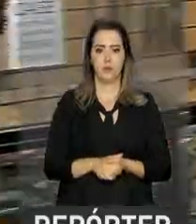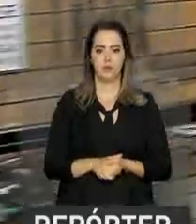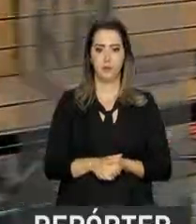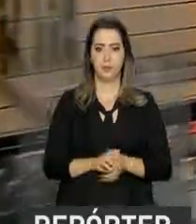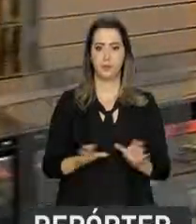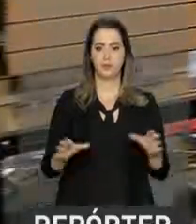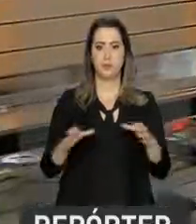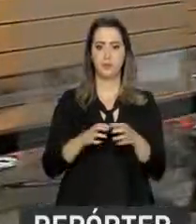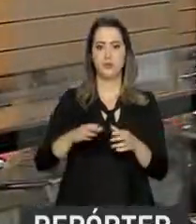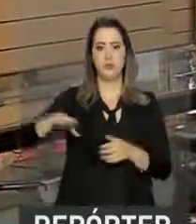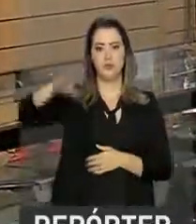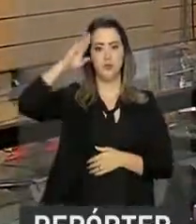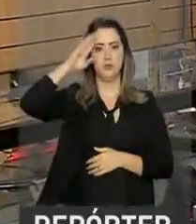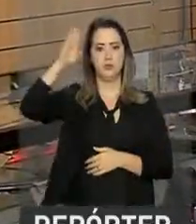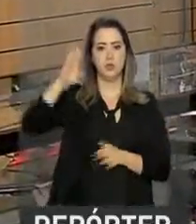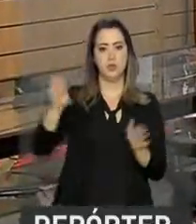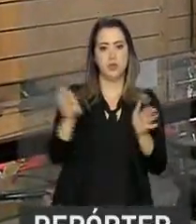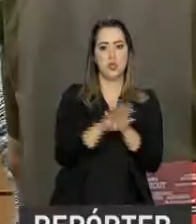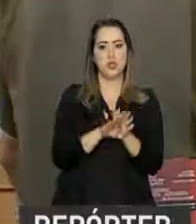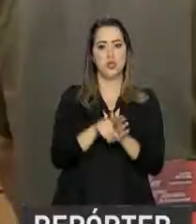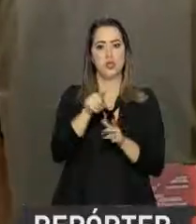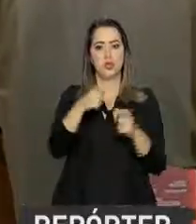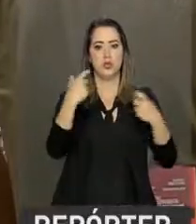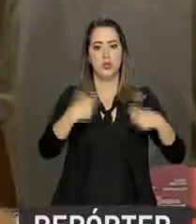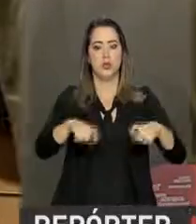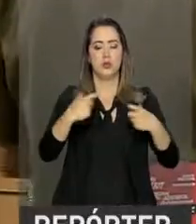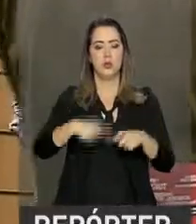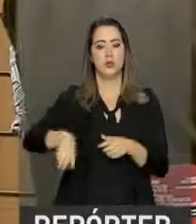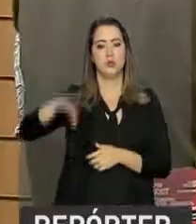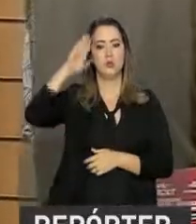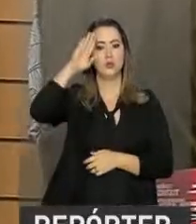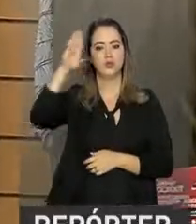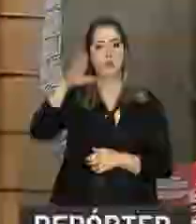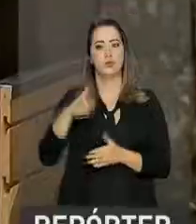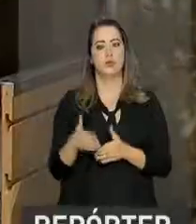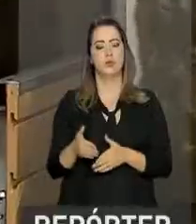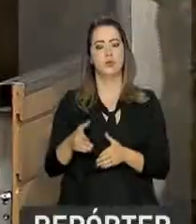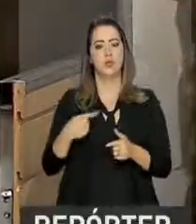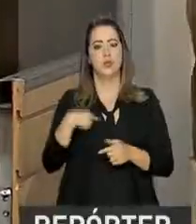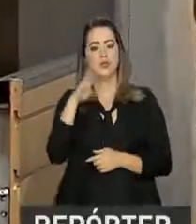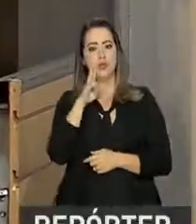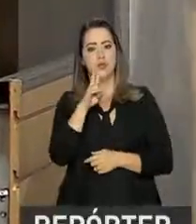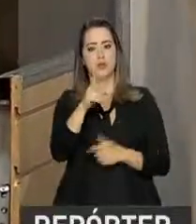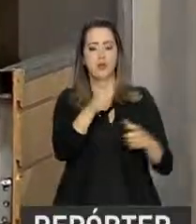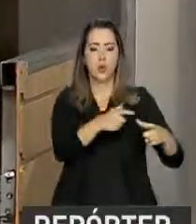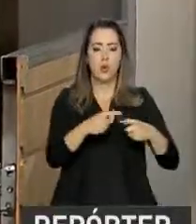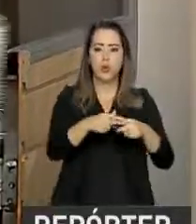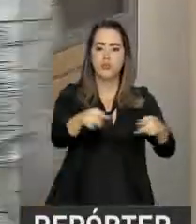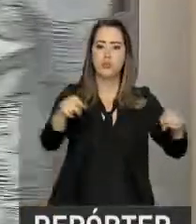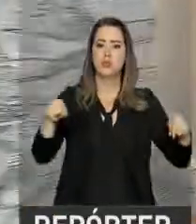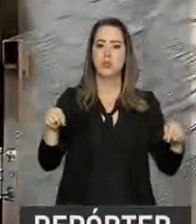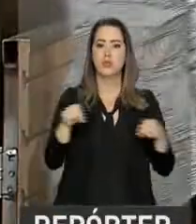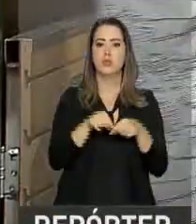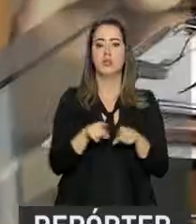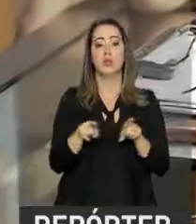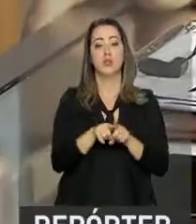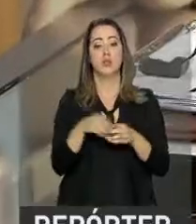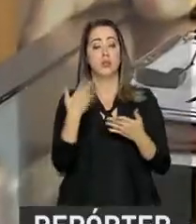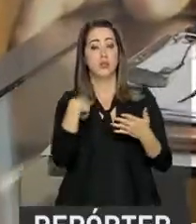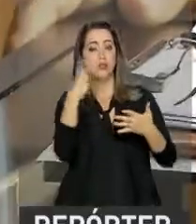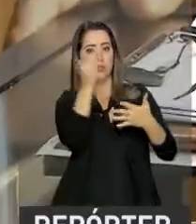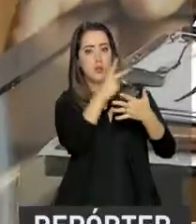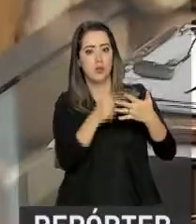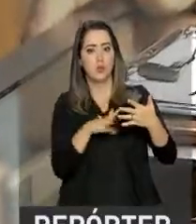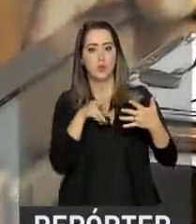Uma equipe do exército chega sem avisar a uma loja de armas e munições, confere o estoque do lojista e também um mapa de